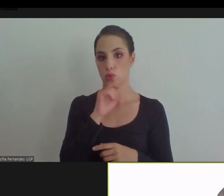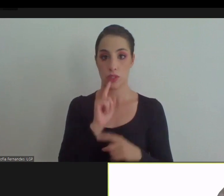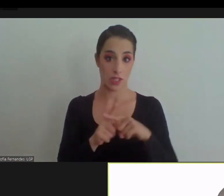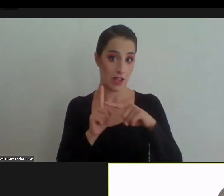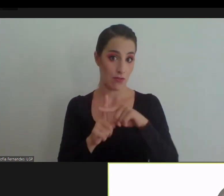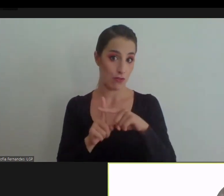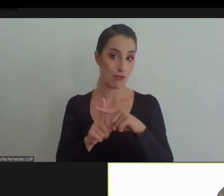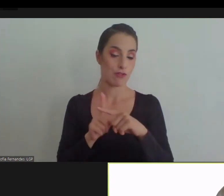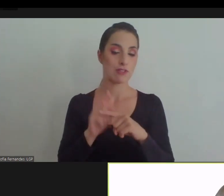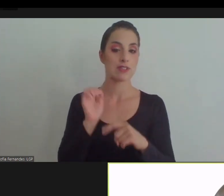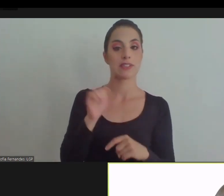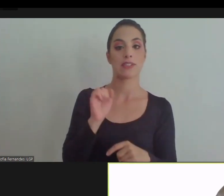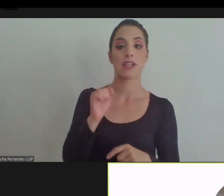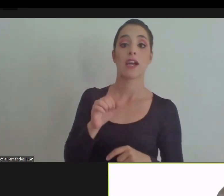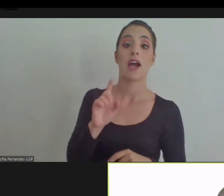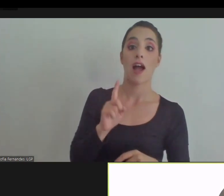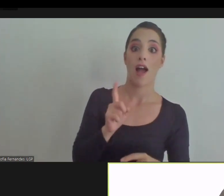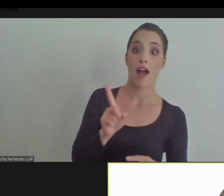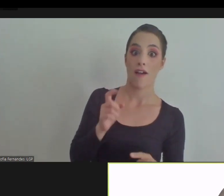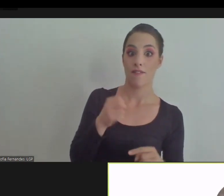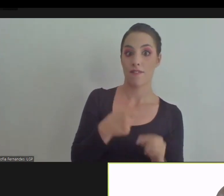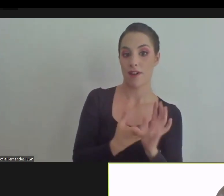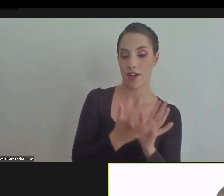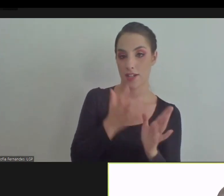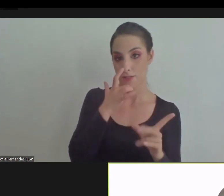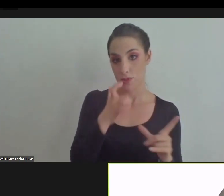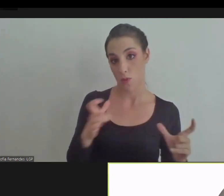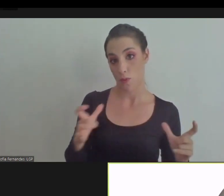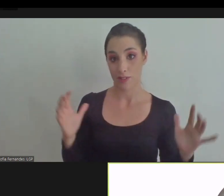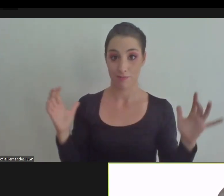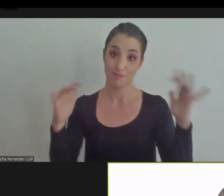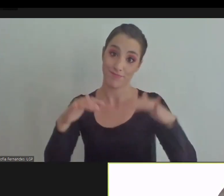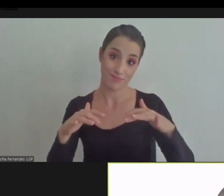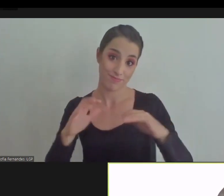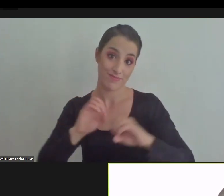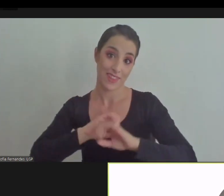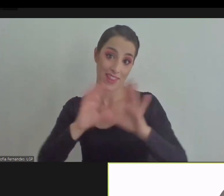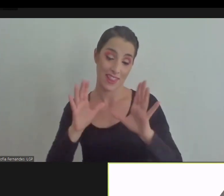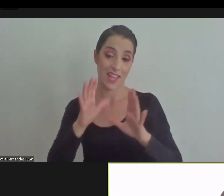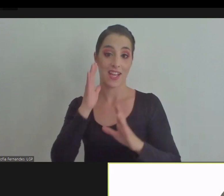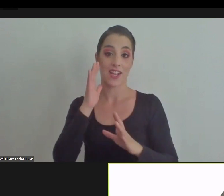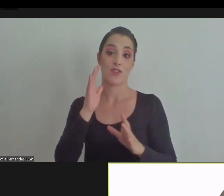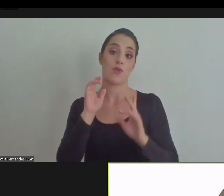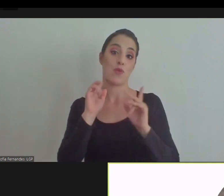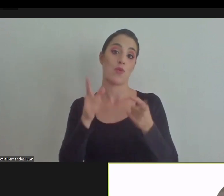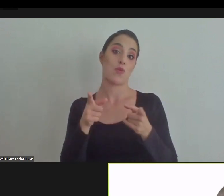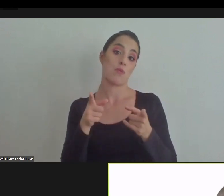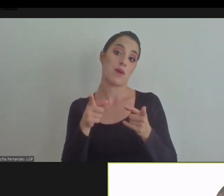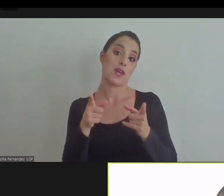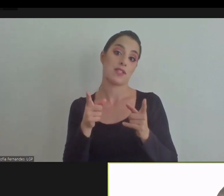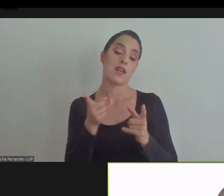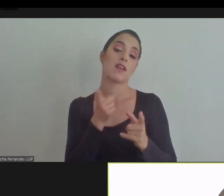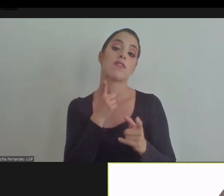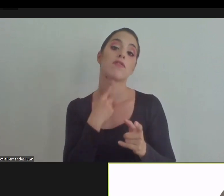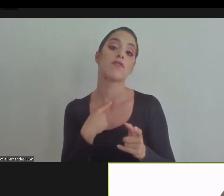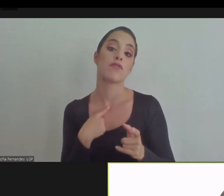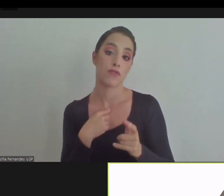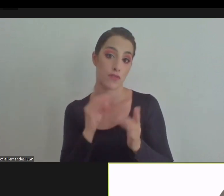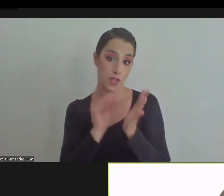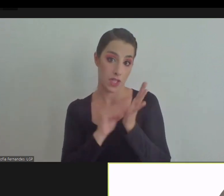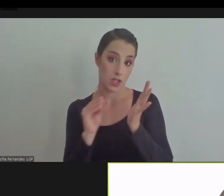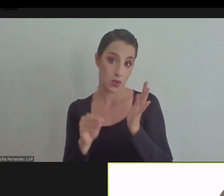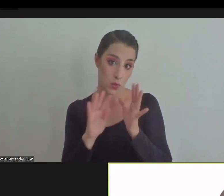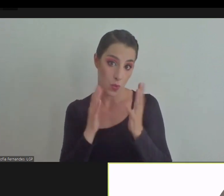há uma adesão massiva aos serviços da Secretaria Municipal Virtual. Até o presente momento, podemos afirmar